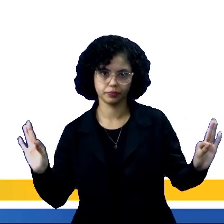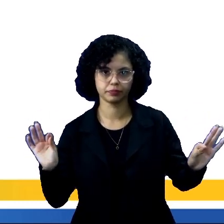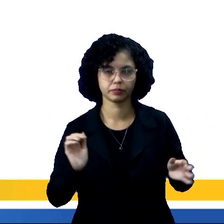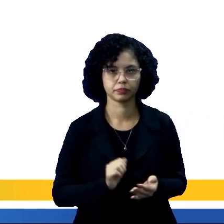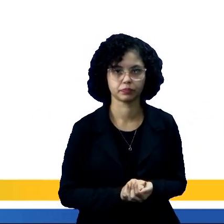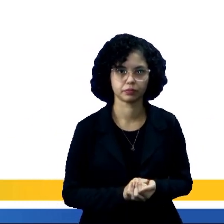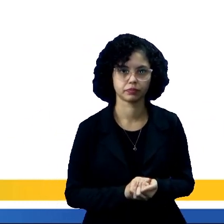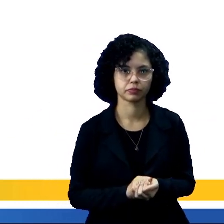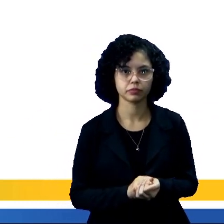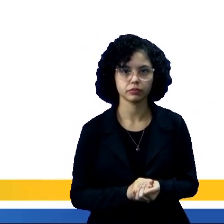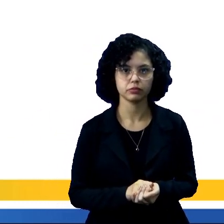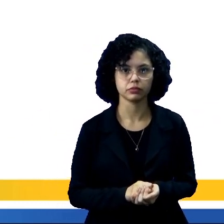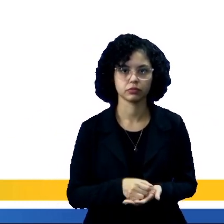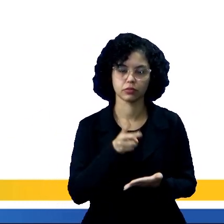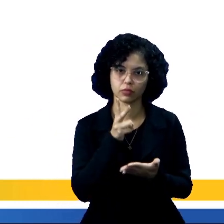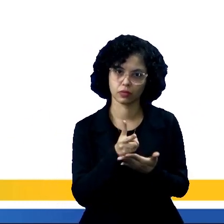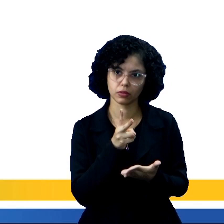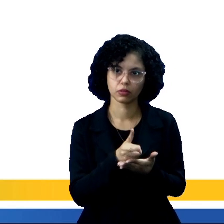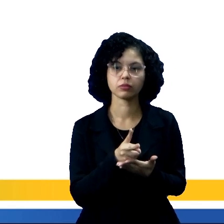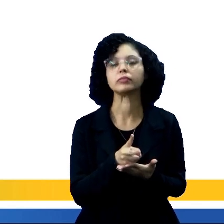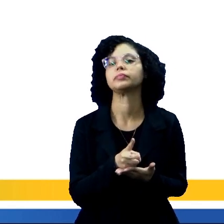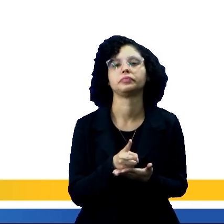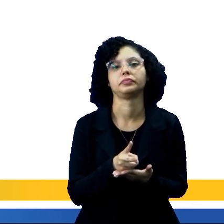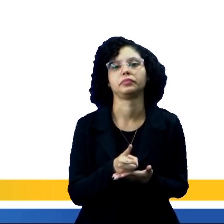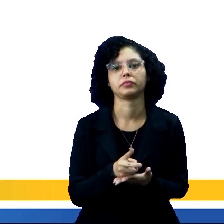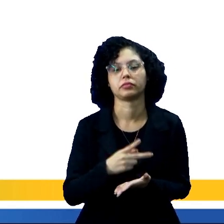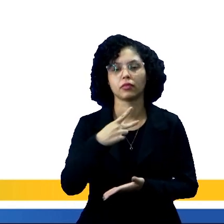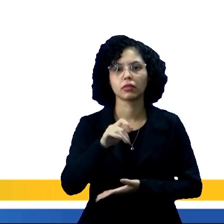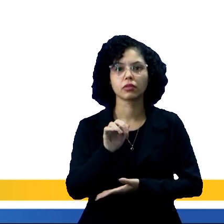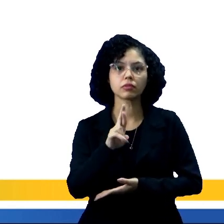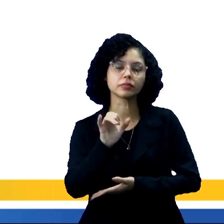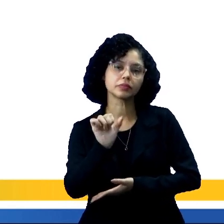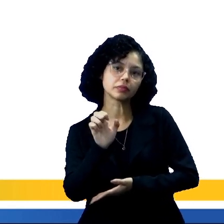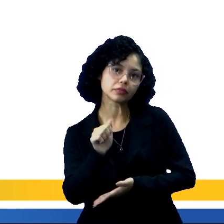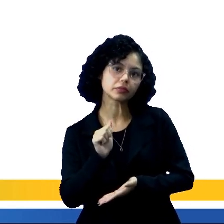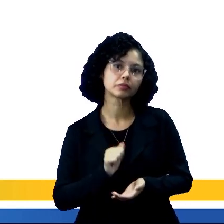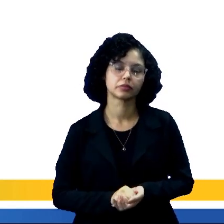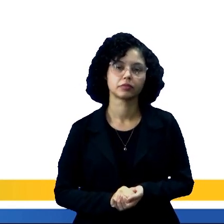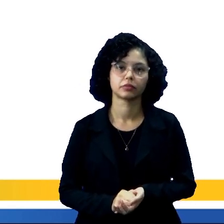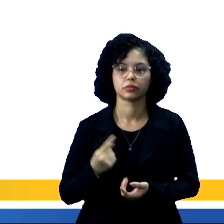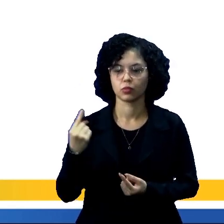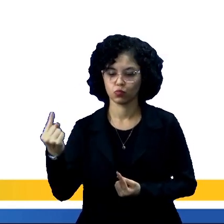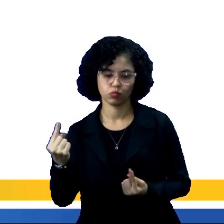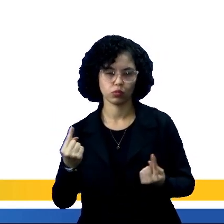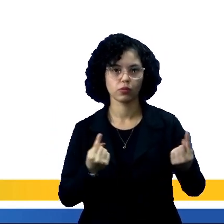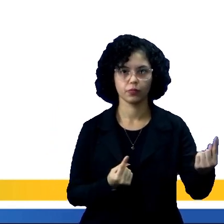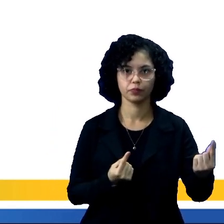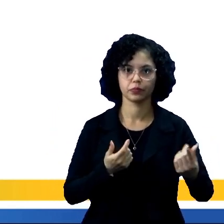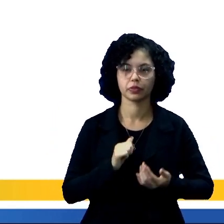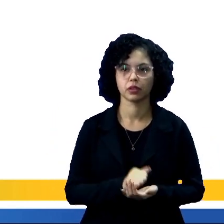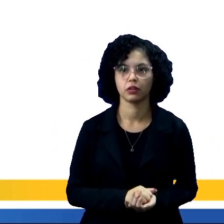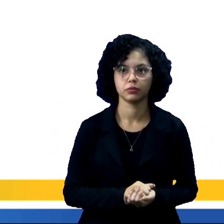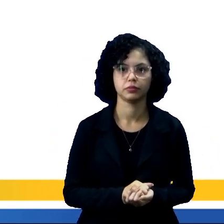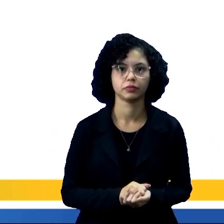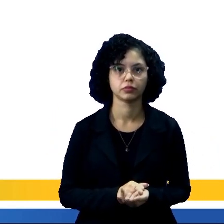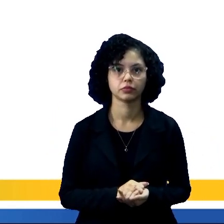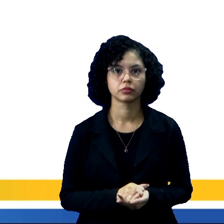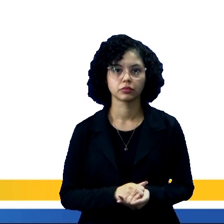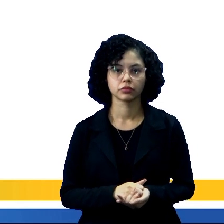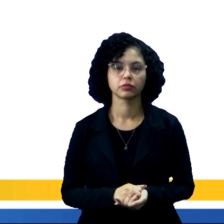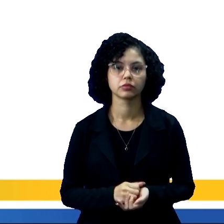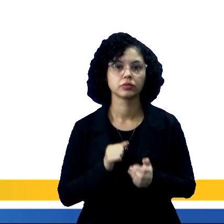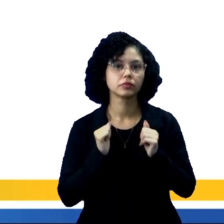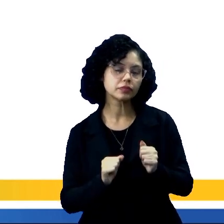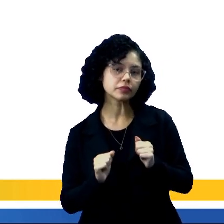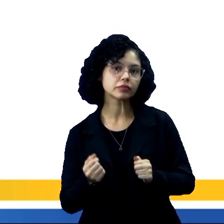horizontal, com os mesmos pares ordenados. Ele saiu de um lado para o outro. Ou seja, ele pode ter